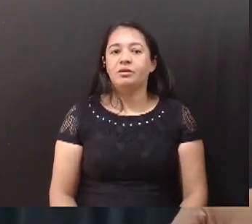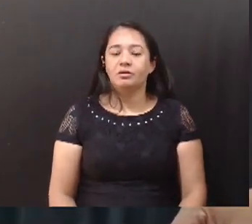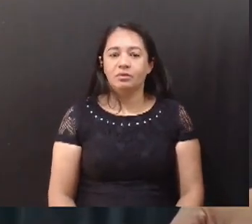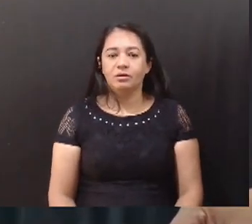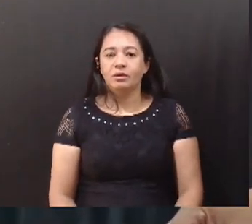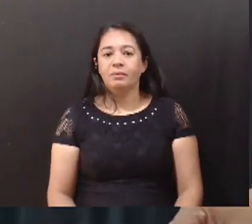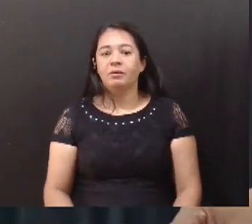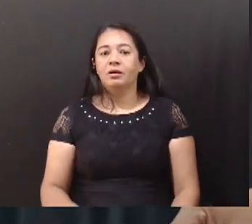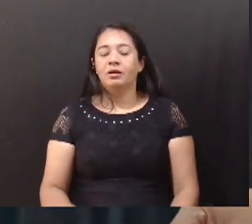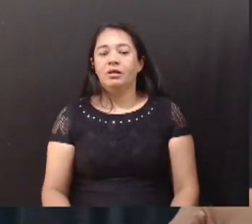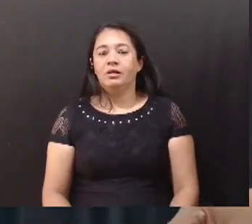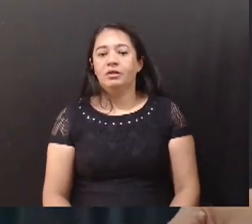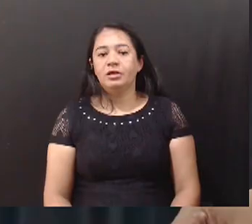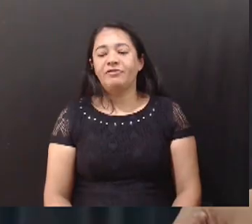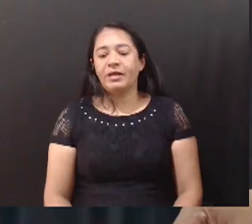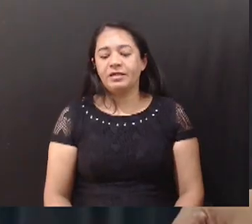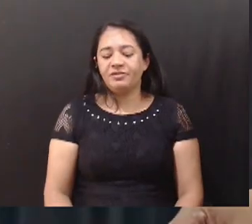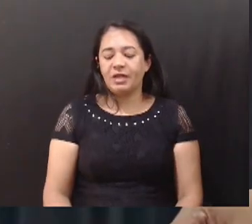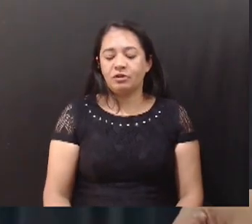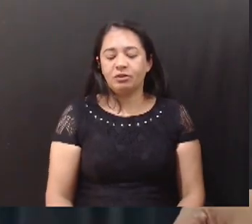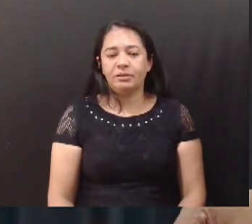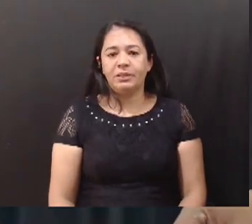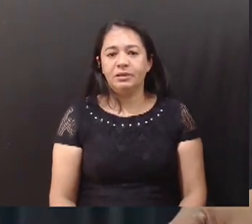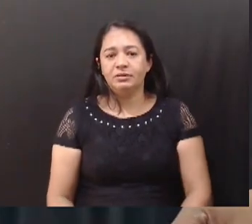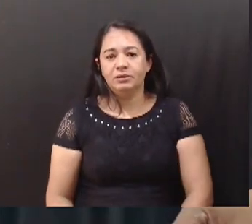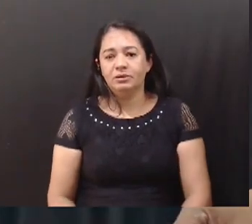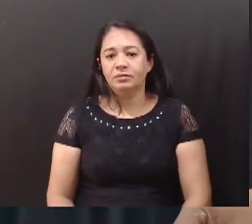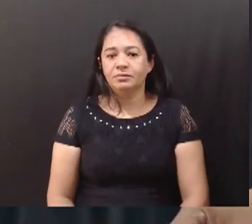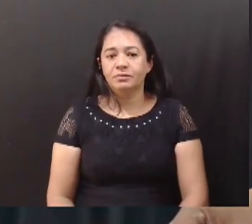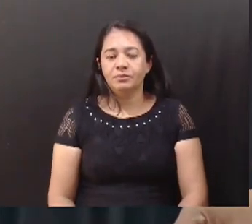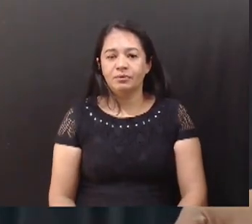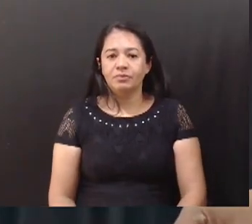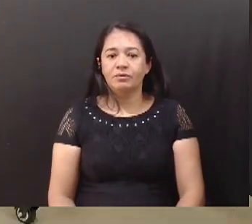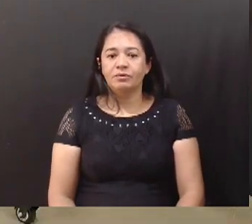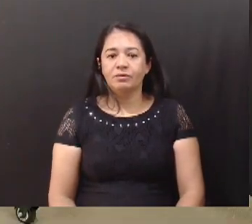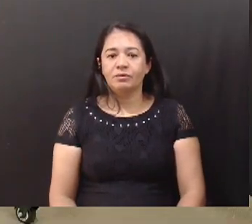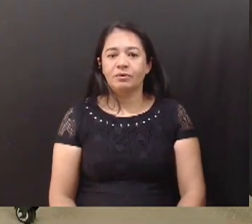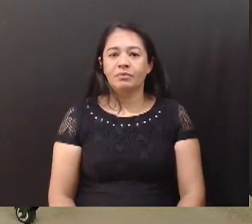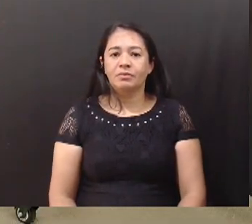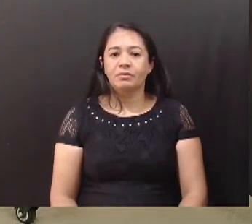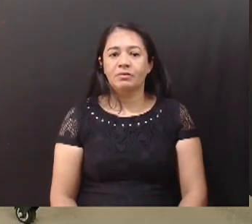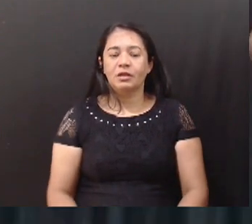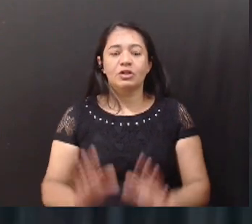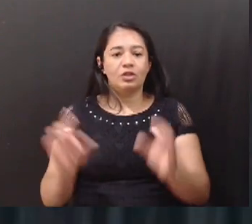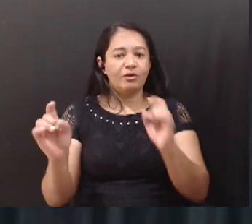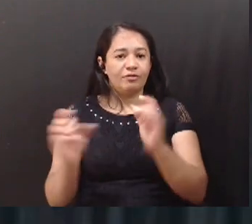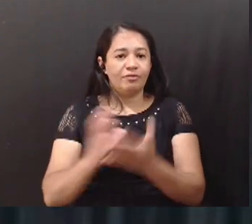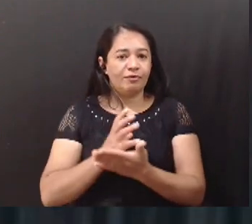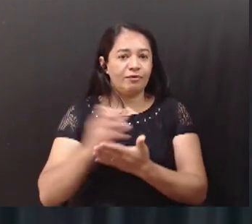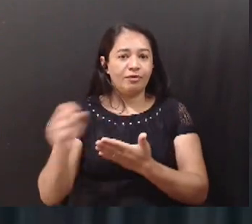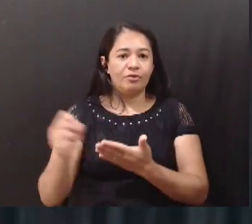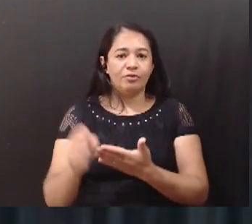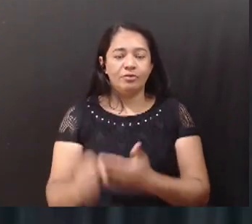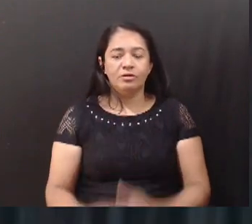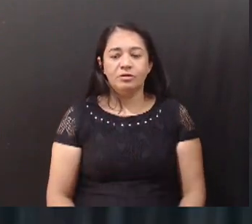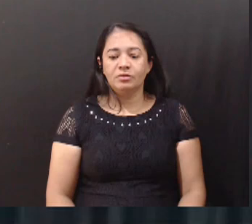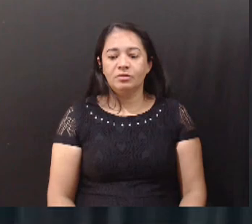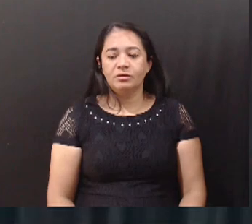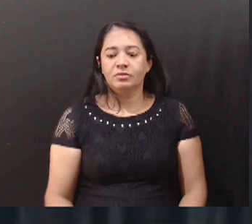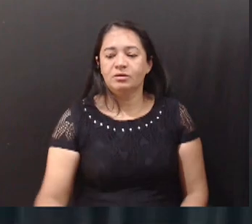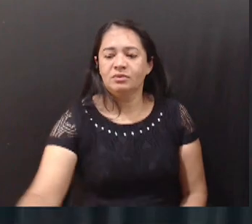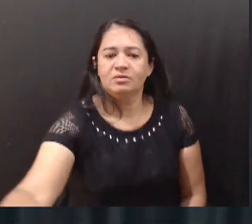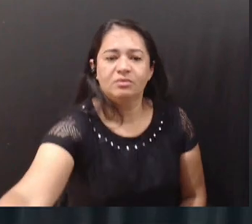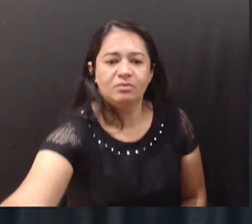você chegou em casa, você é casada? Não, então, já fui. Você já foi? Quando você era casada? Meu pai, vamos lá. Era marido ou